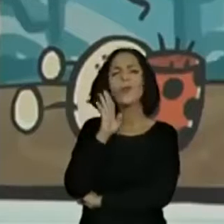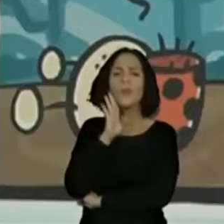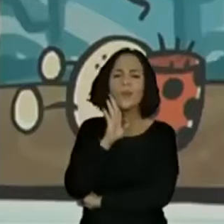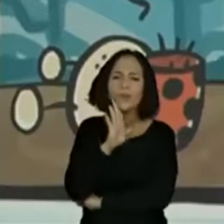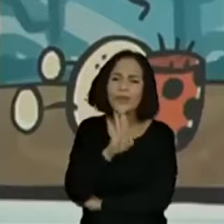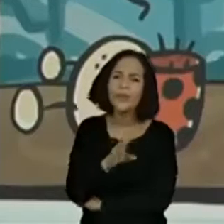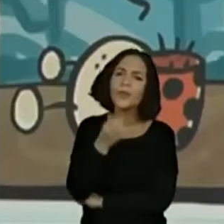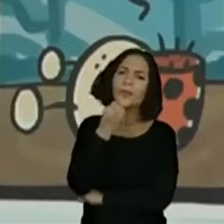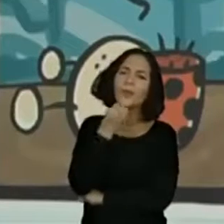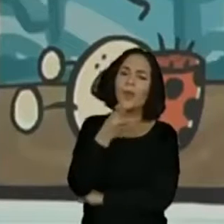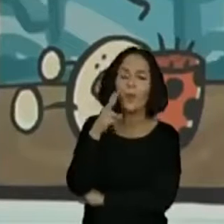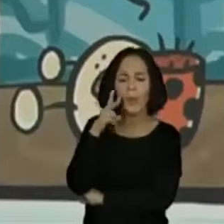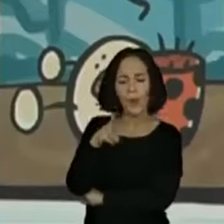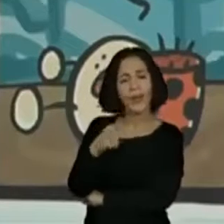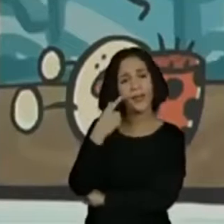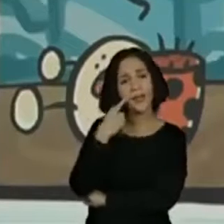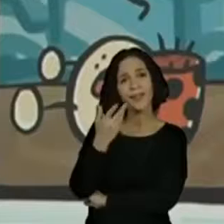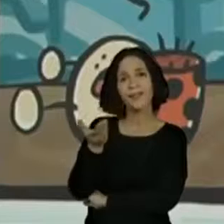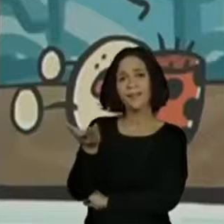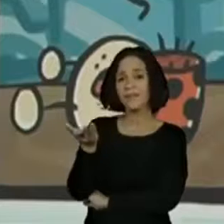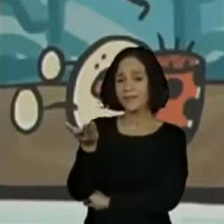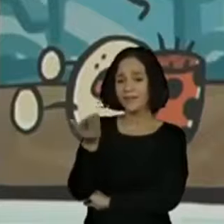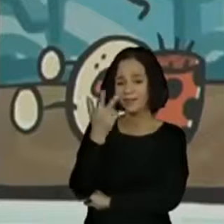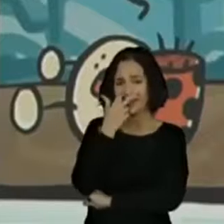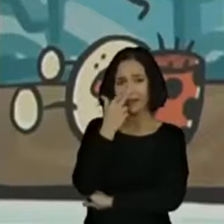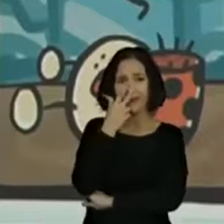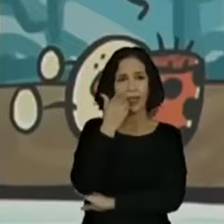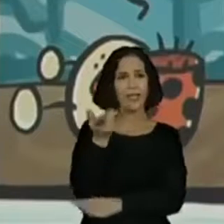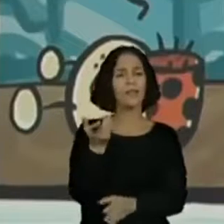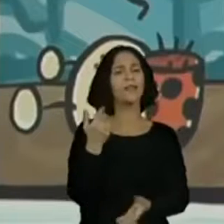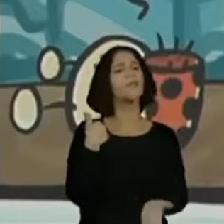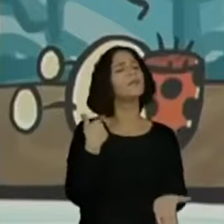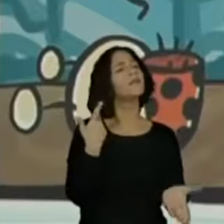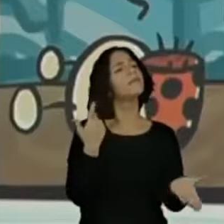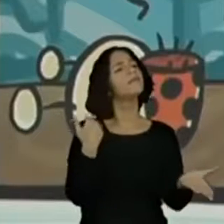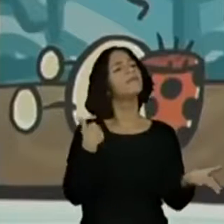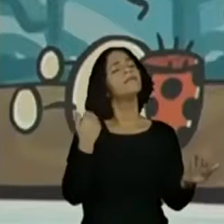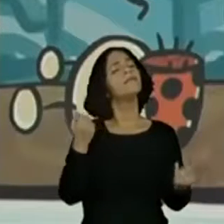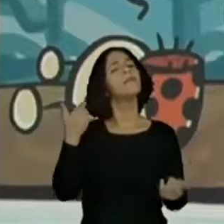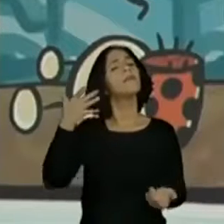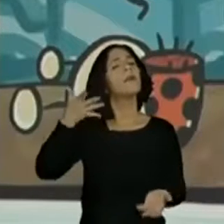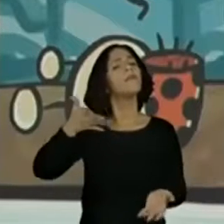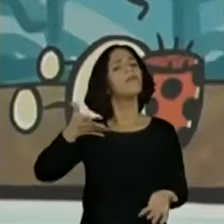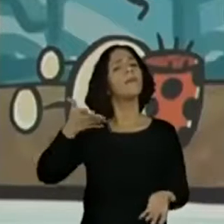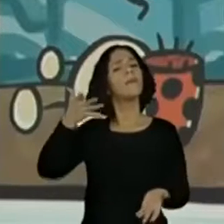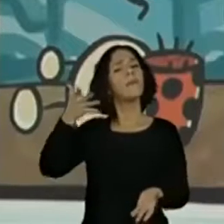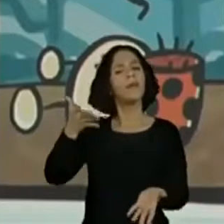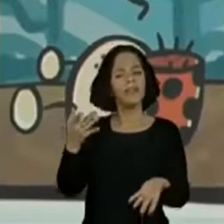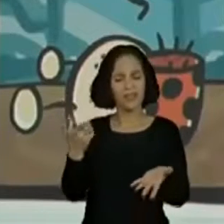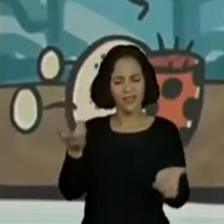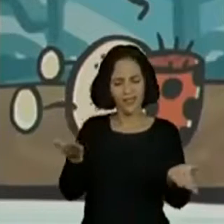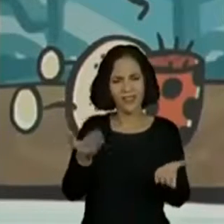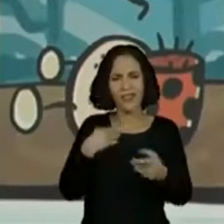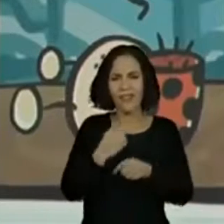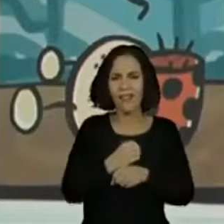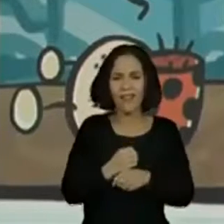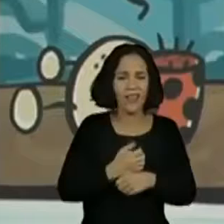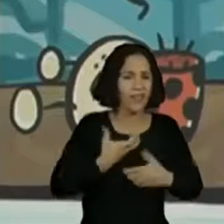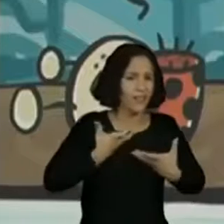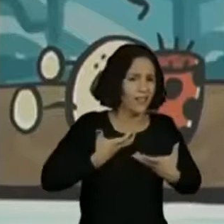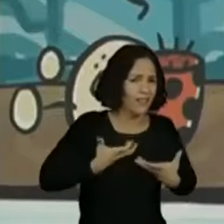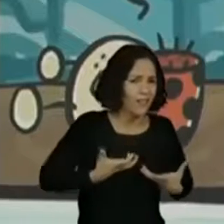ali olhando para ela e olha o que ela está falando. Parece até que está filosofando. Em um ano exaustivo como